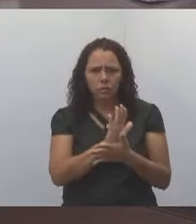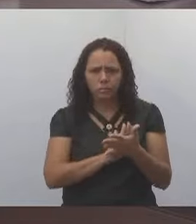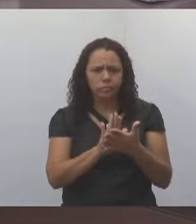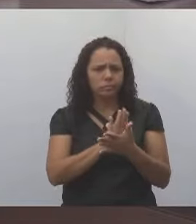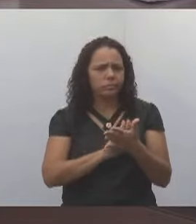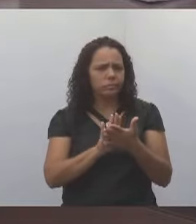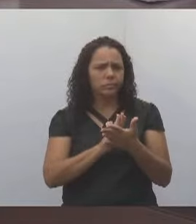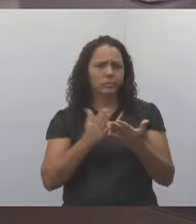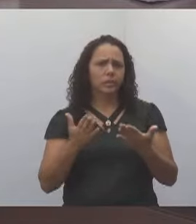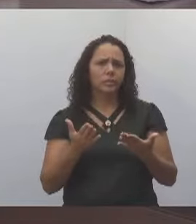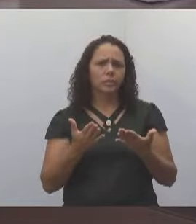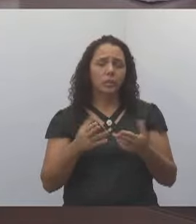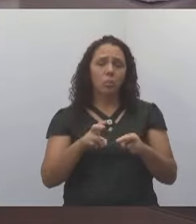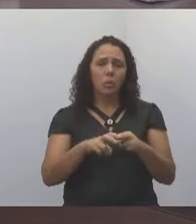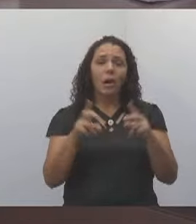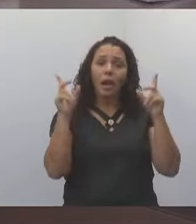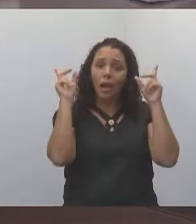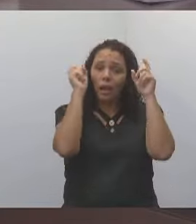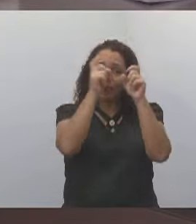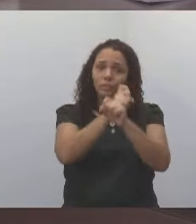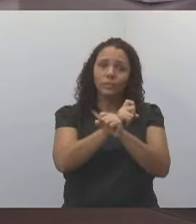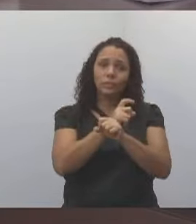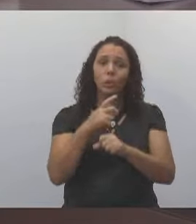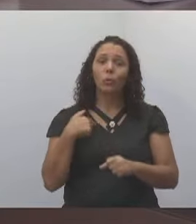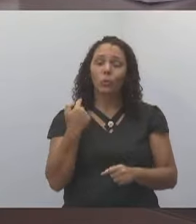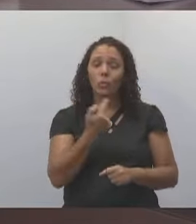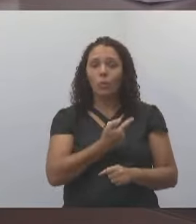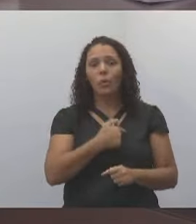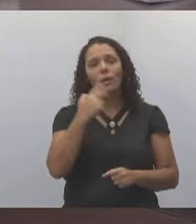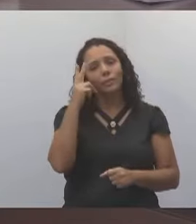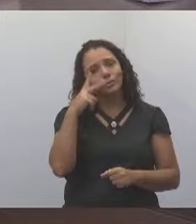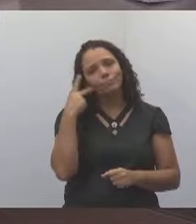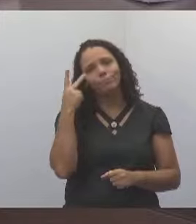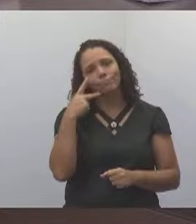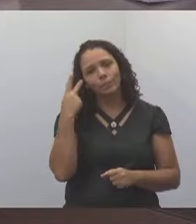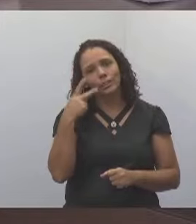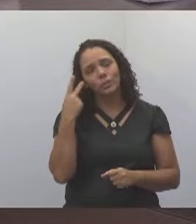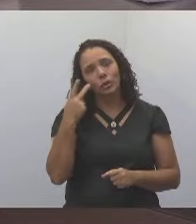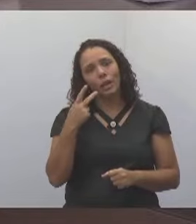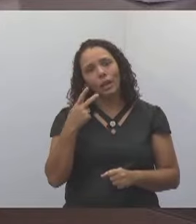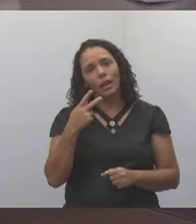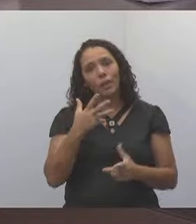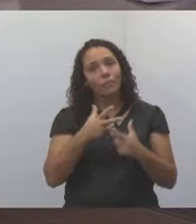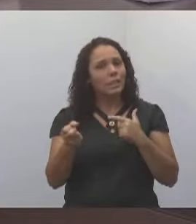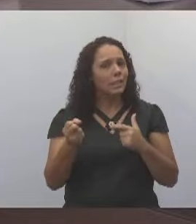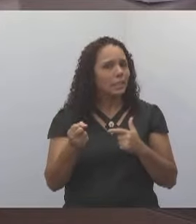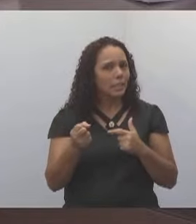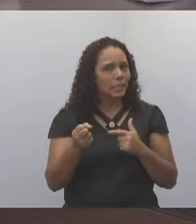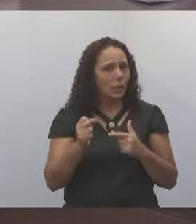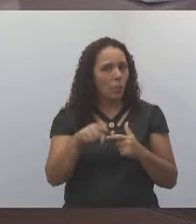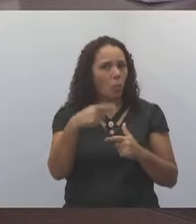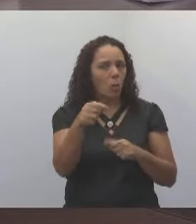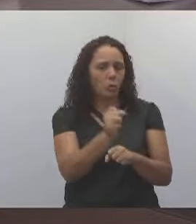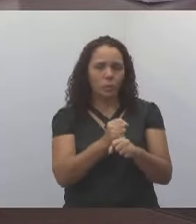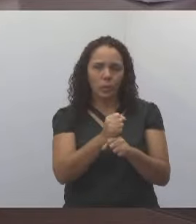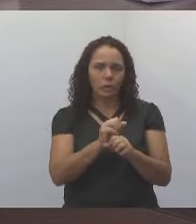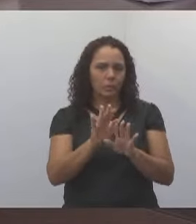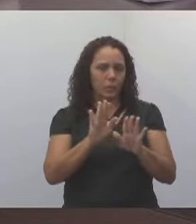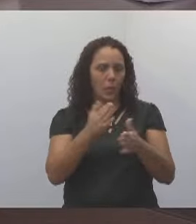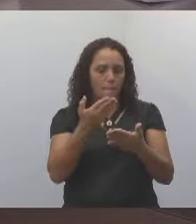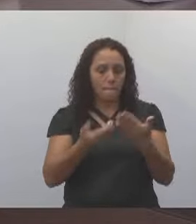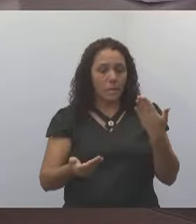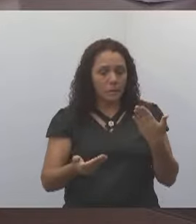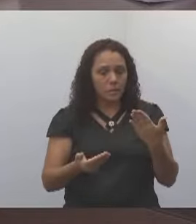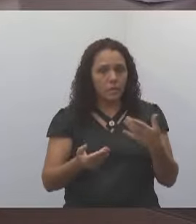Então, fica difícil também a gente como vereador, né? Eu estou assim, eu não fui reeleita, mas agora eu